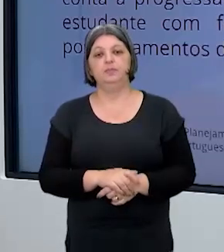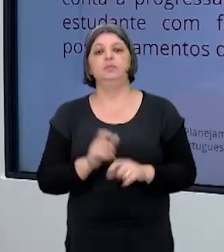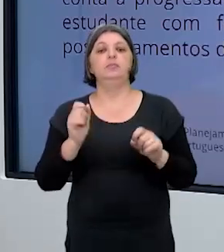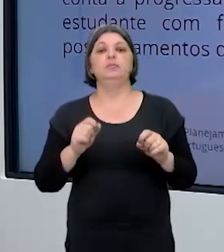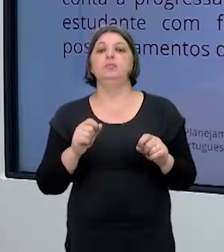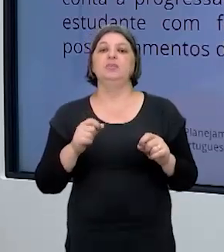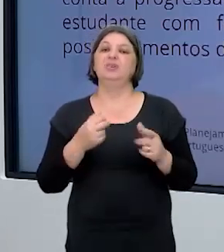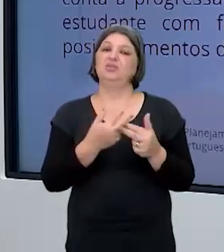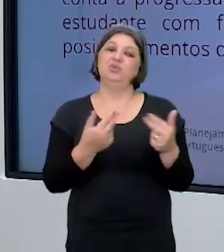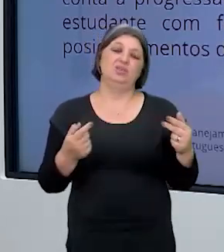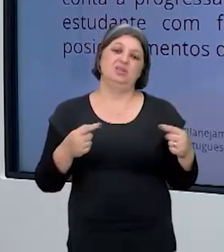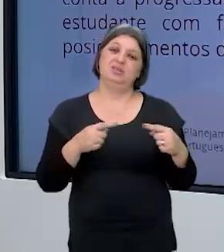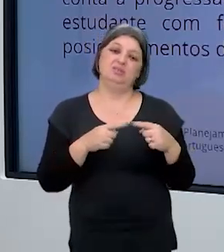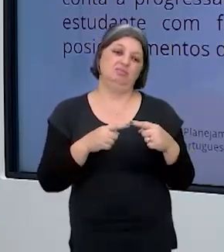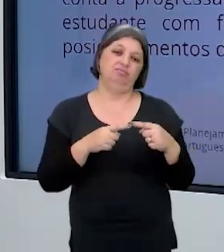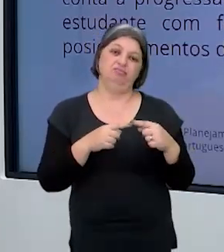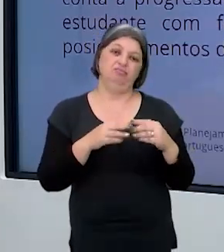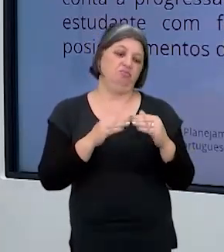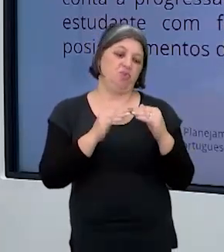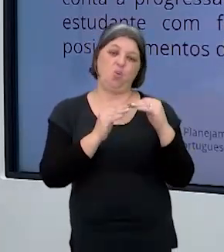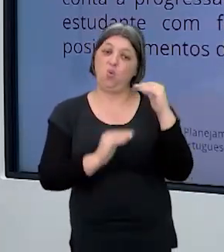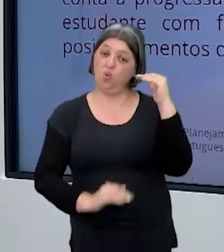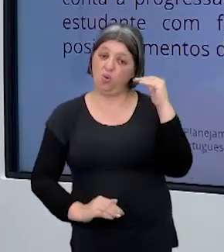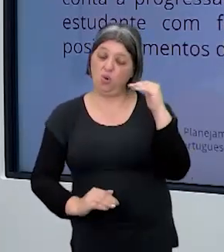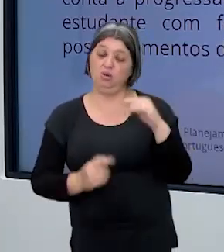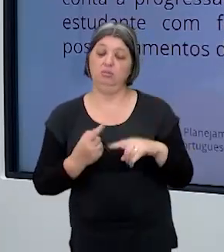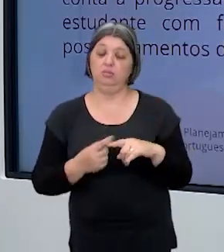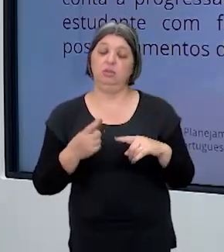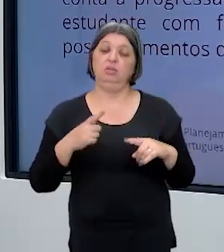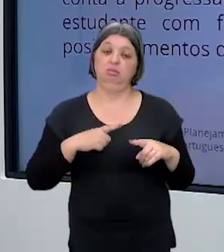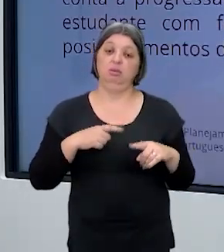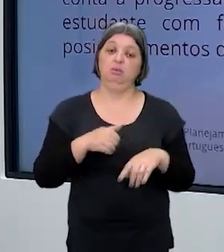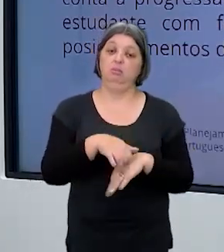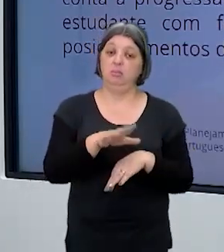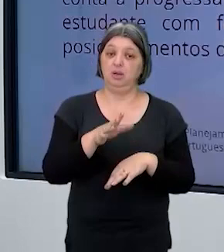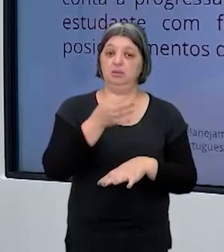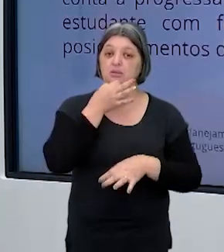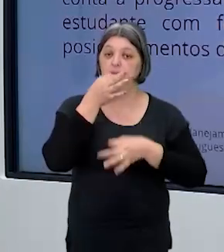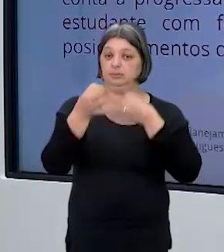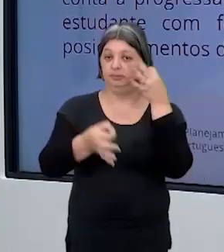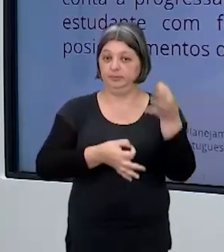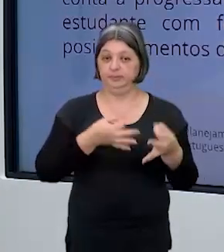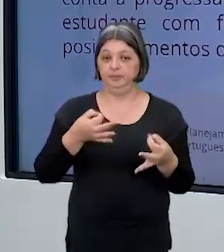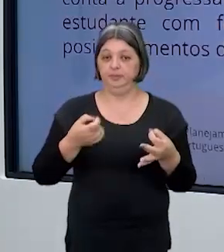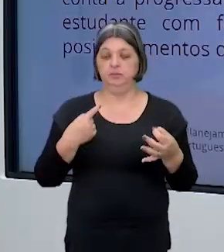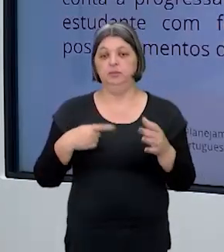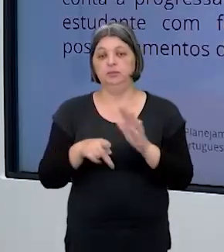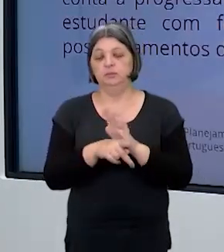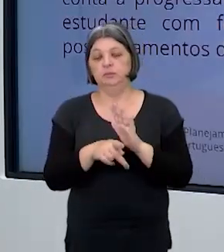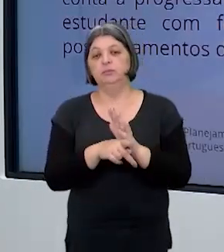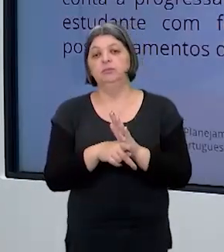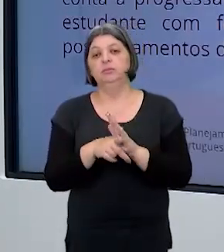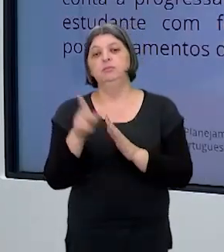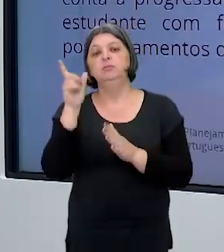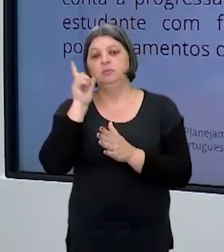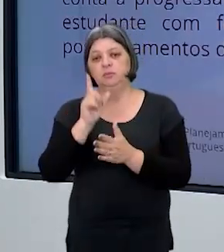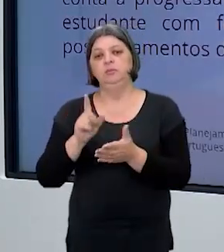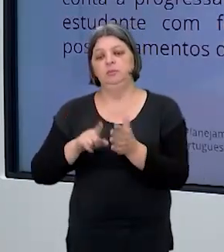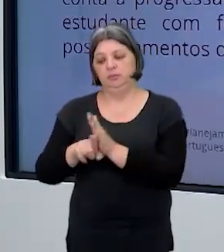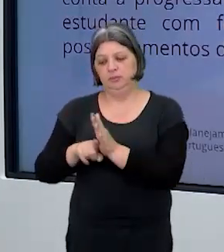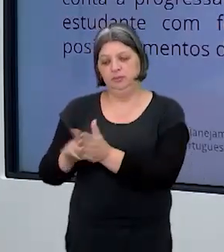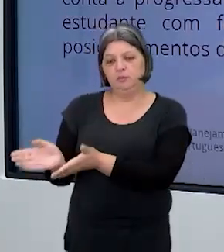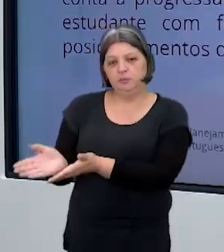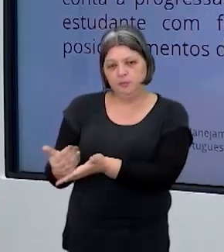não concordam, porque vocês terão aí mais argumentos, né? E também, se o que vocês pensam realmente, né, tem